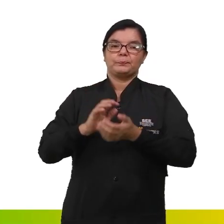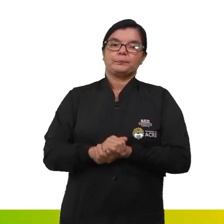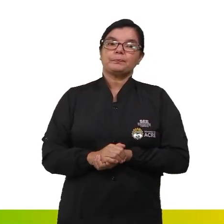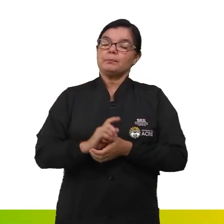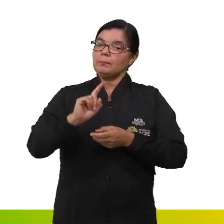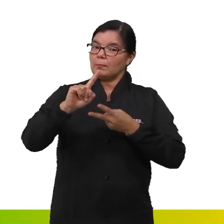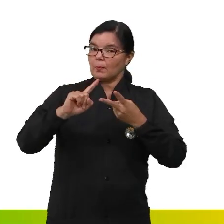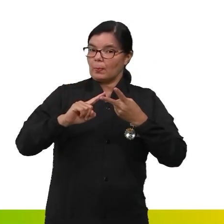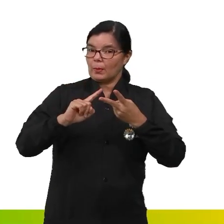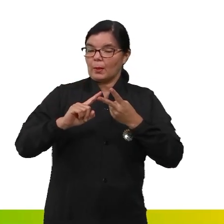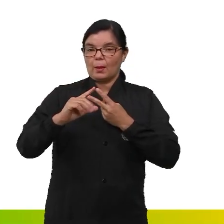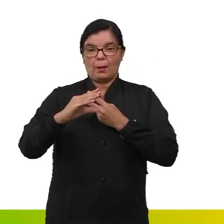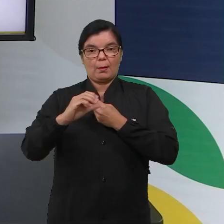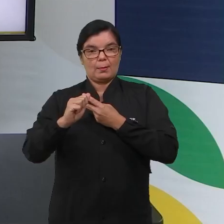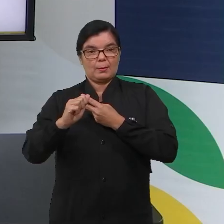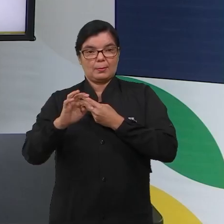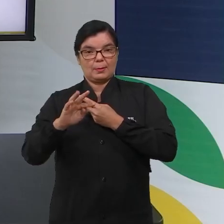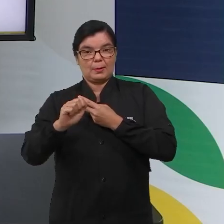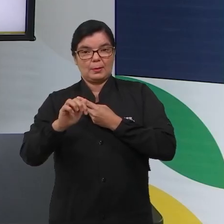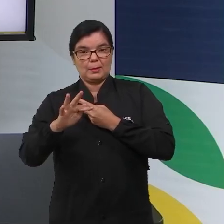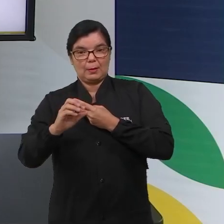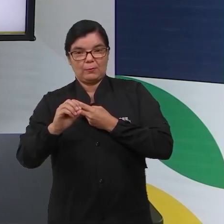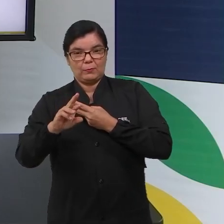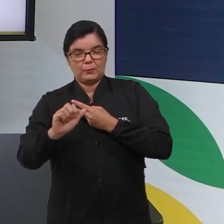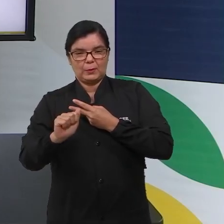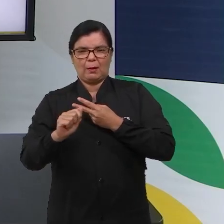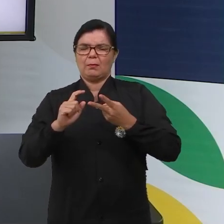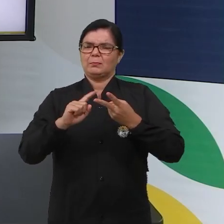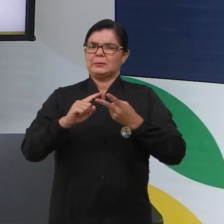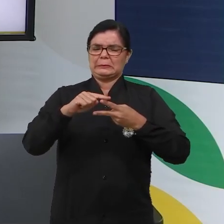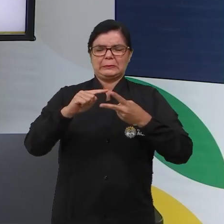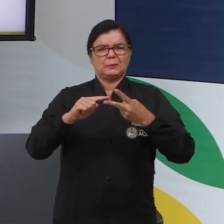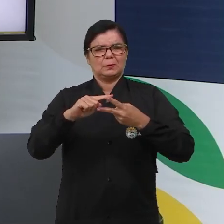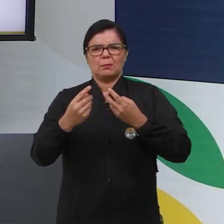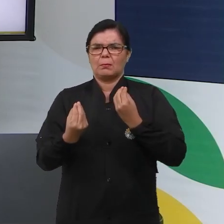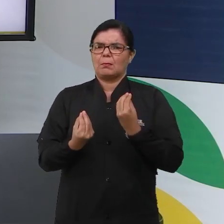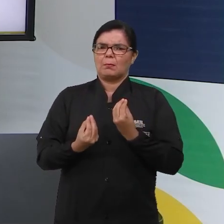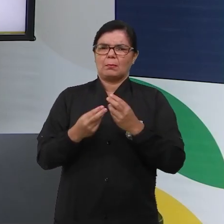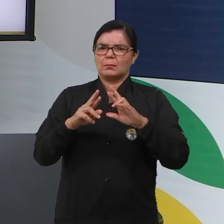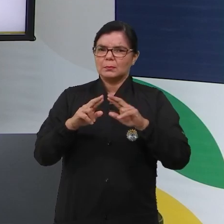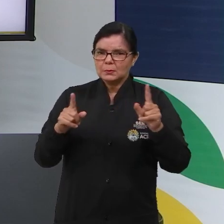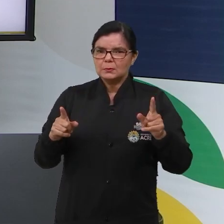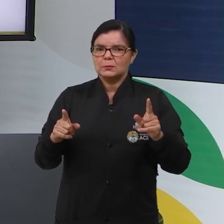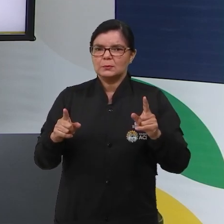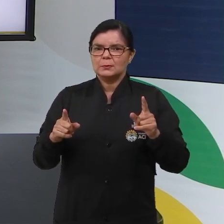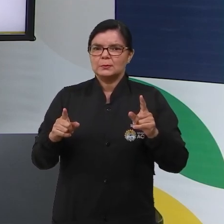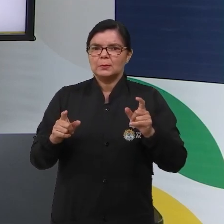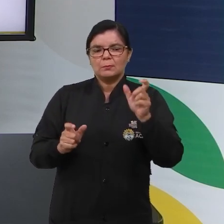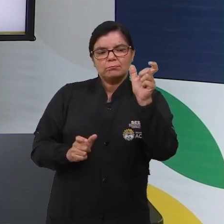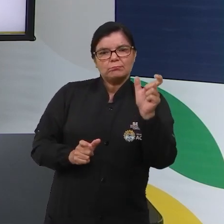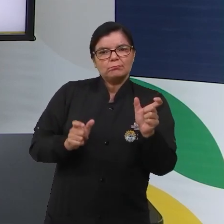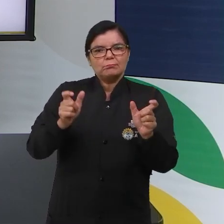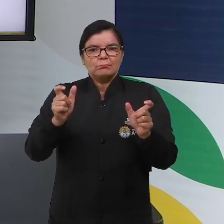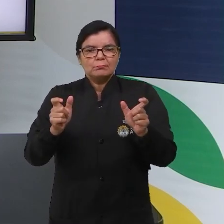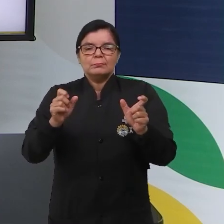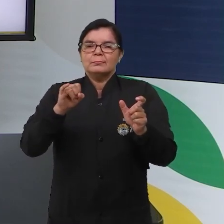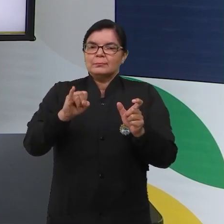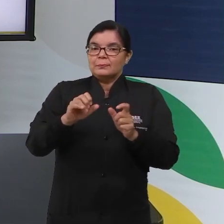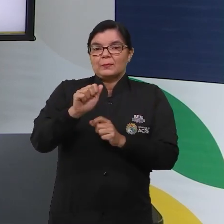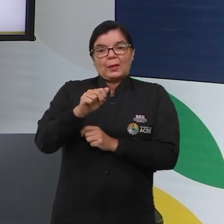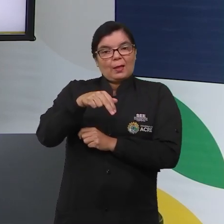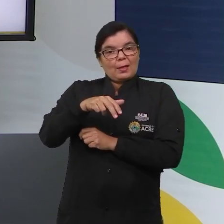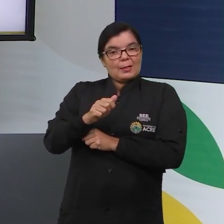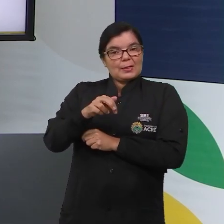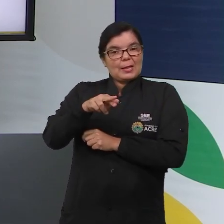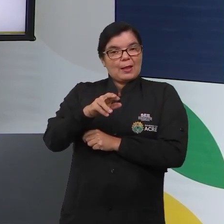seguida, eu tenho a catáfora. Professora, anáfora, catáfora, qual a diferença entre um e outro? Se a